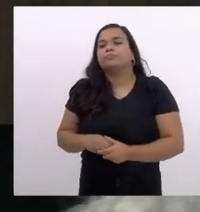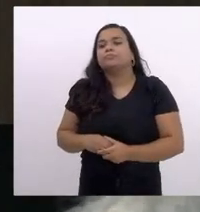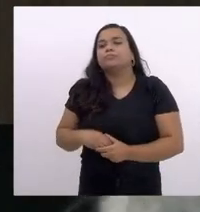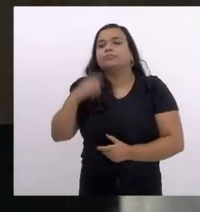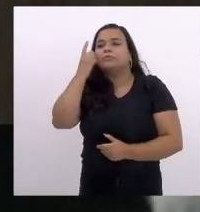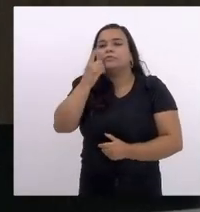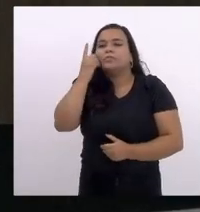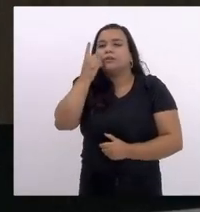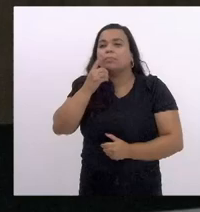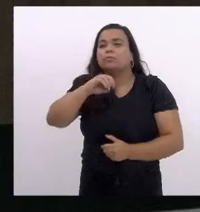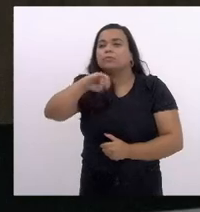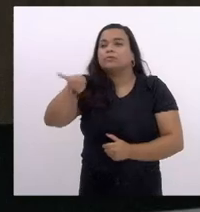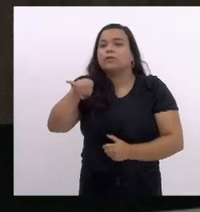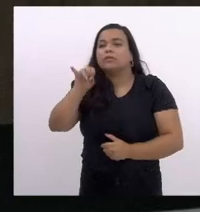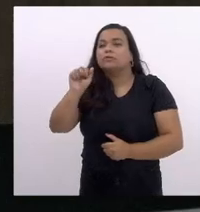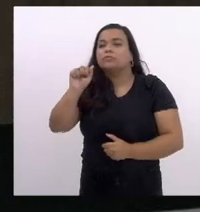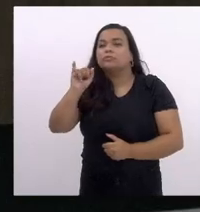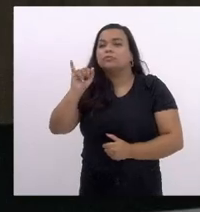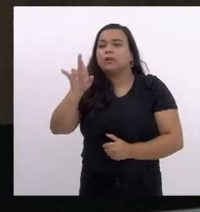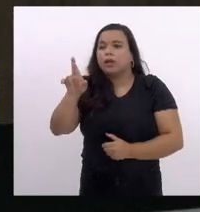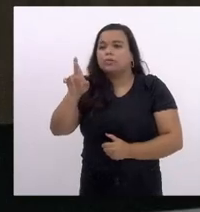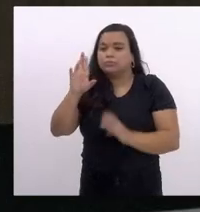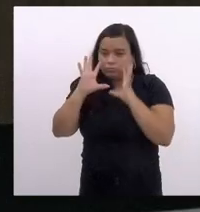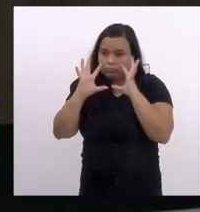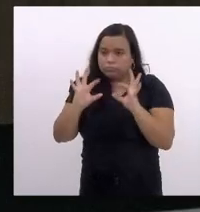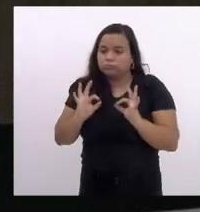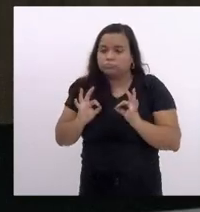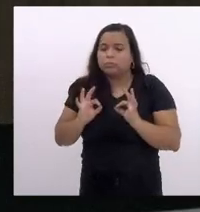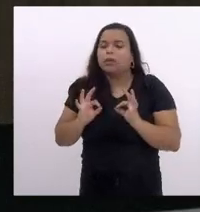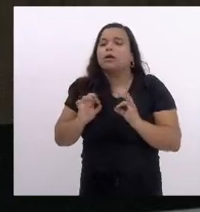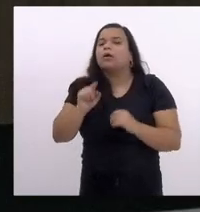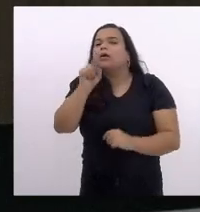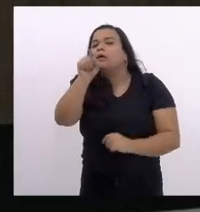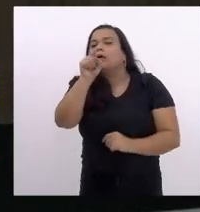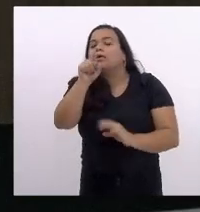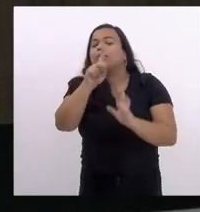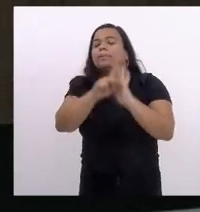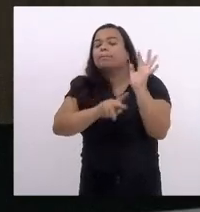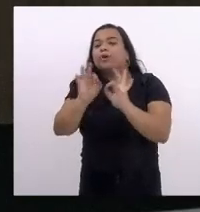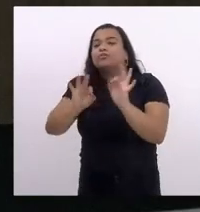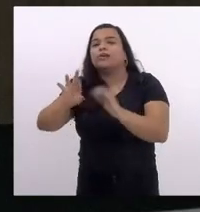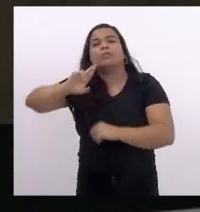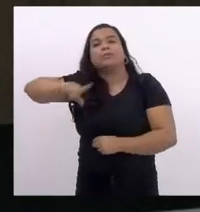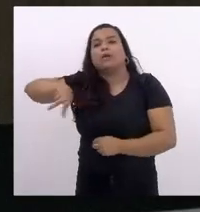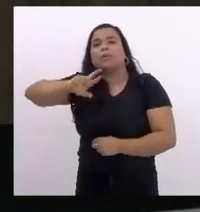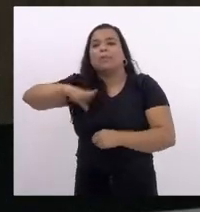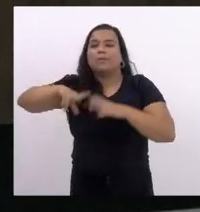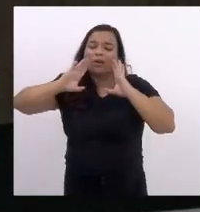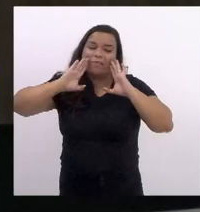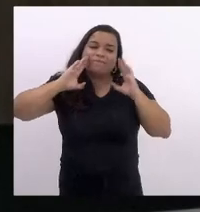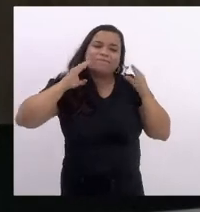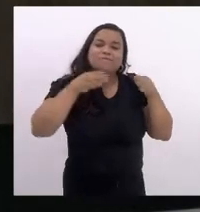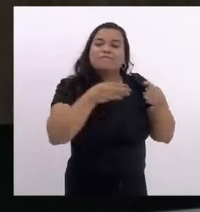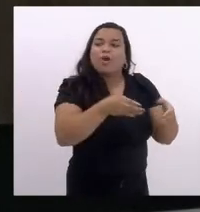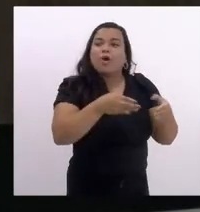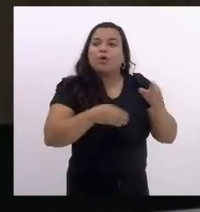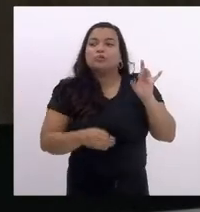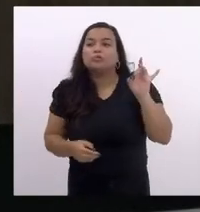deputado Jair, ouça, este projeto não visa atender única e